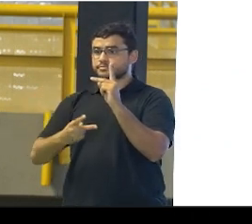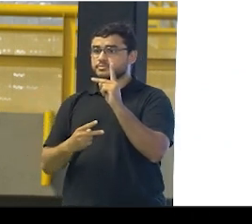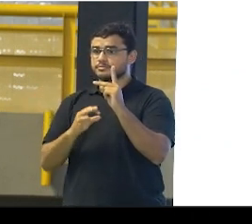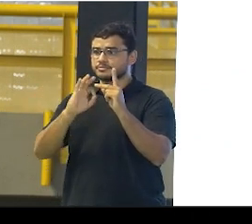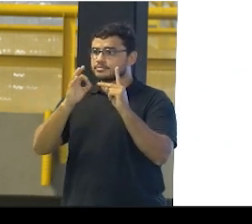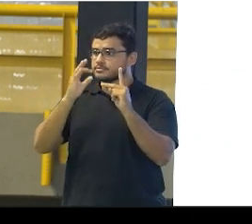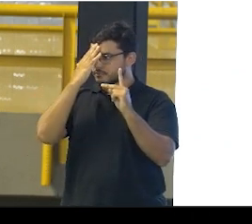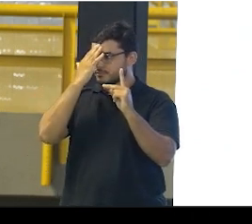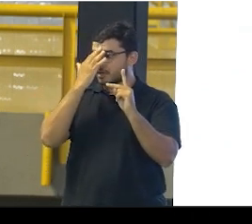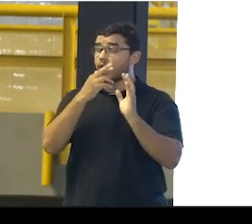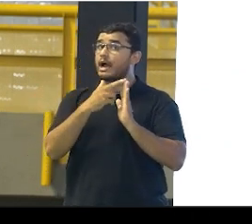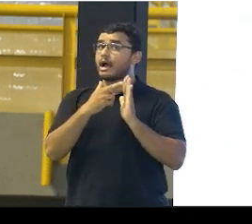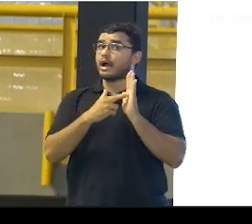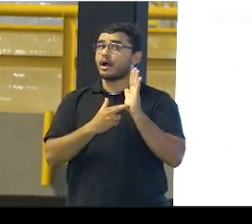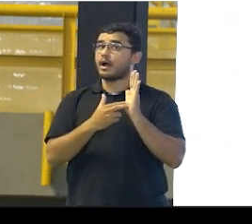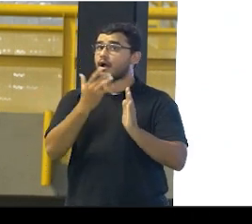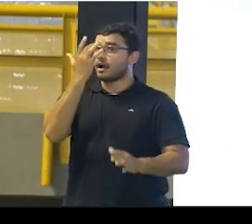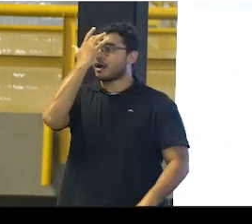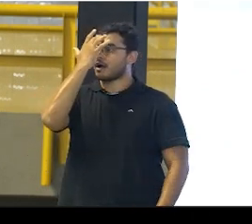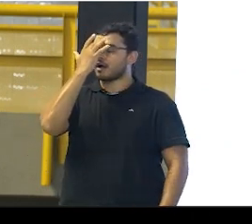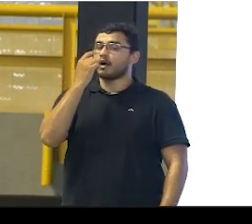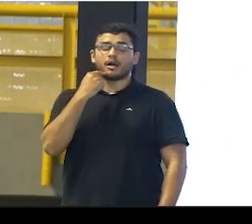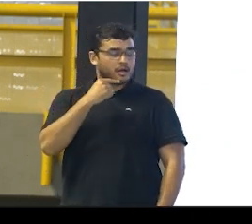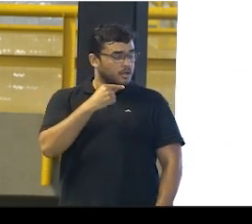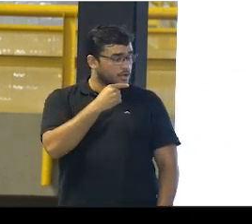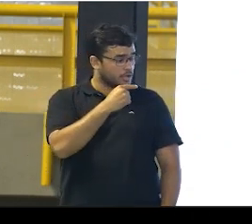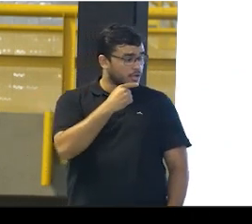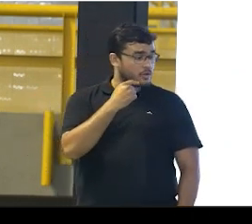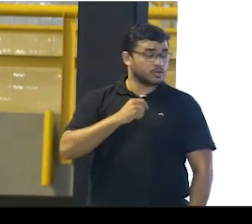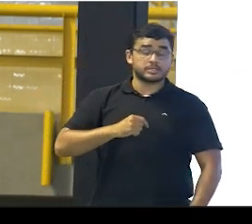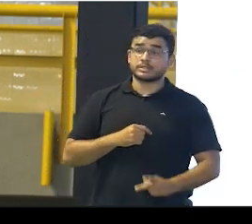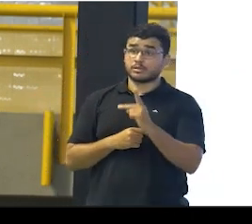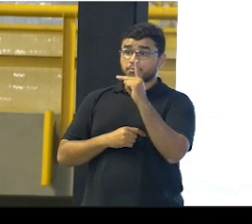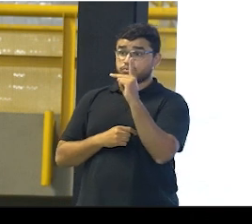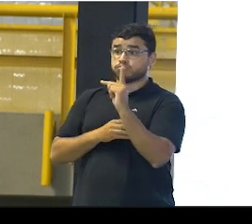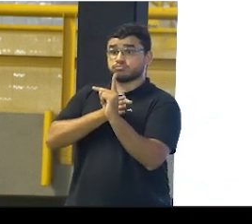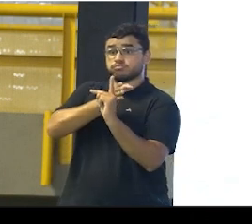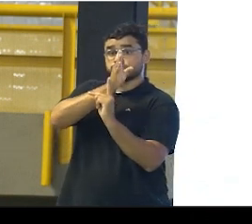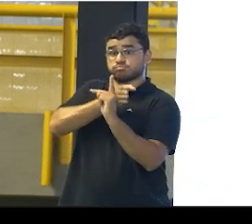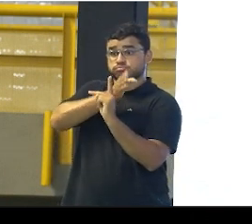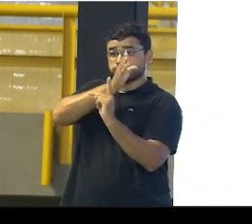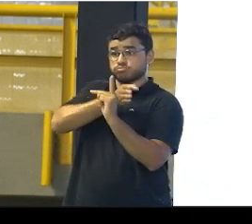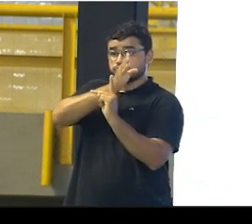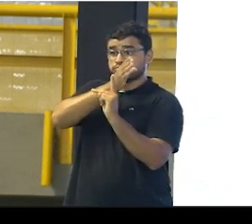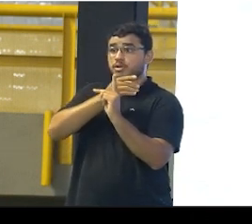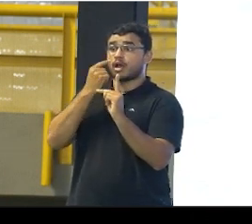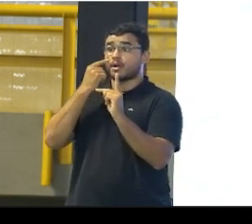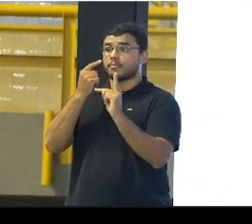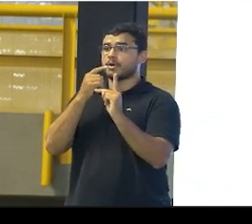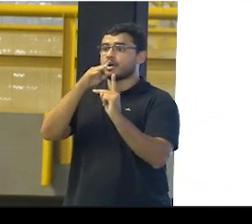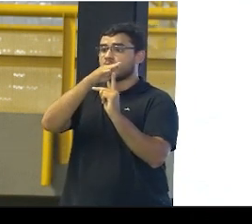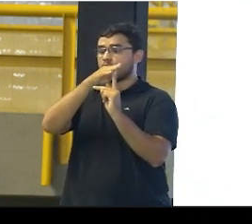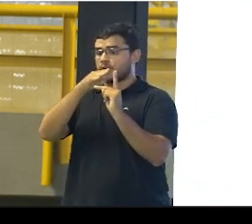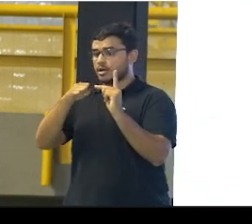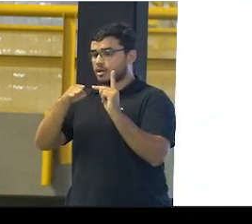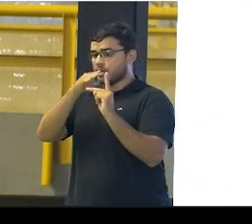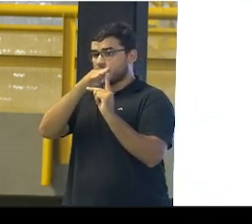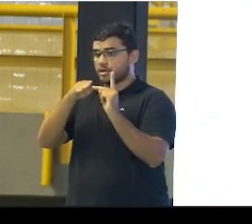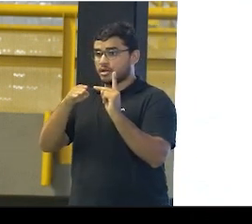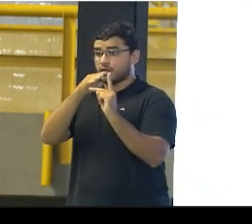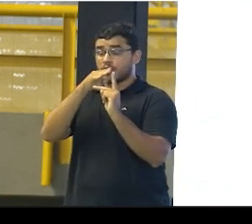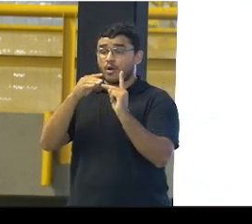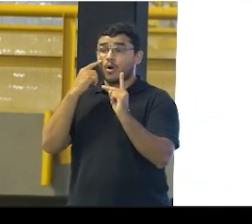maior. É esse lado maior, que é oposto ao ângulo de 90 graus. Inclusive, você sabia que em